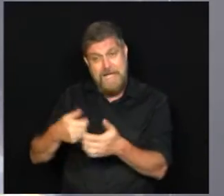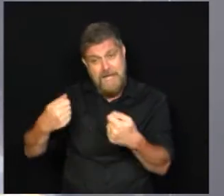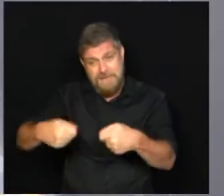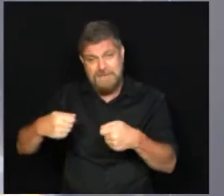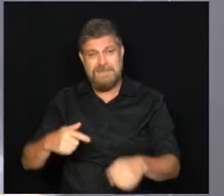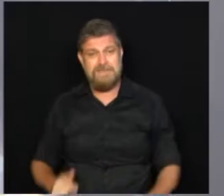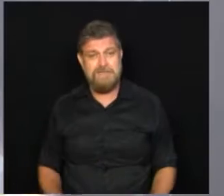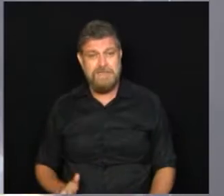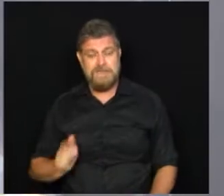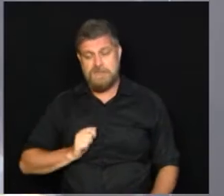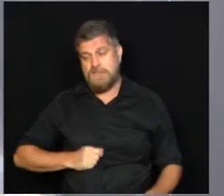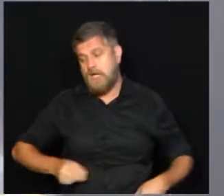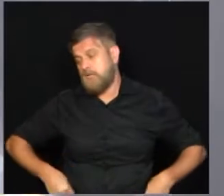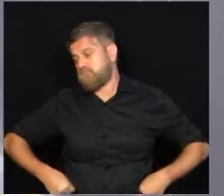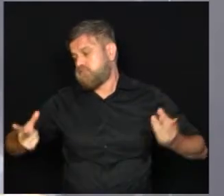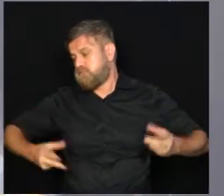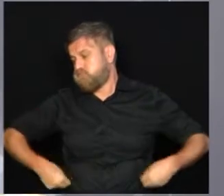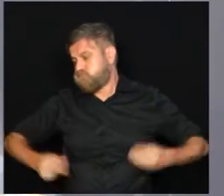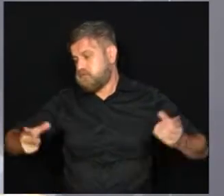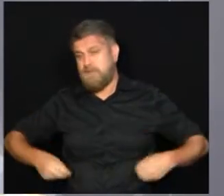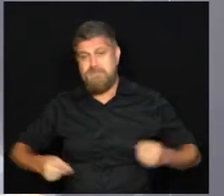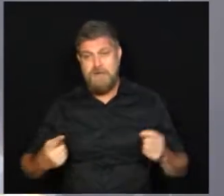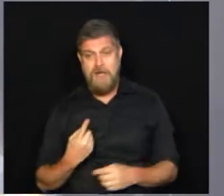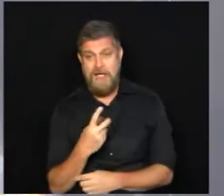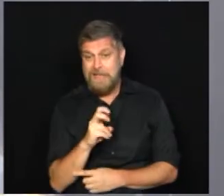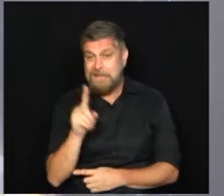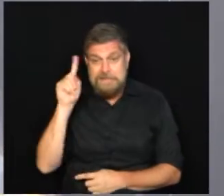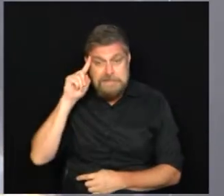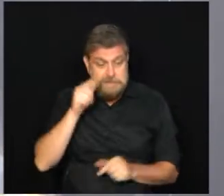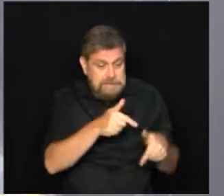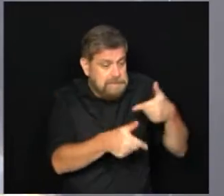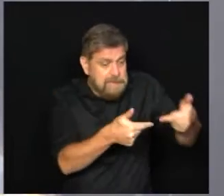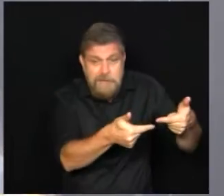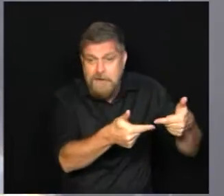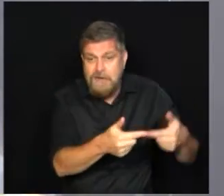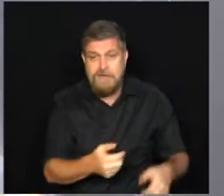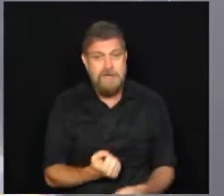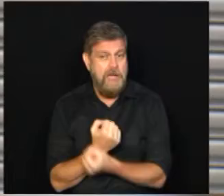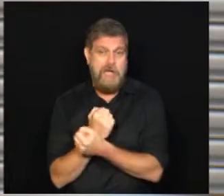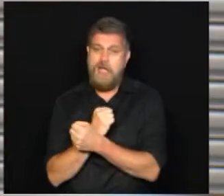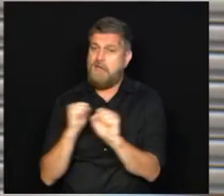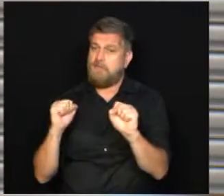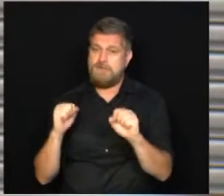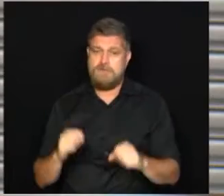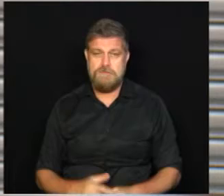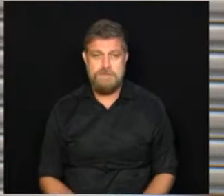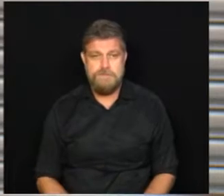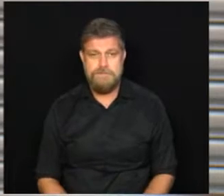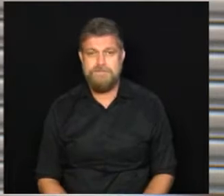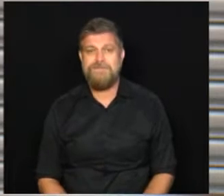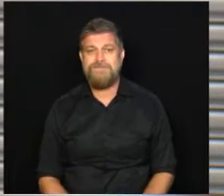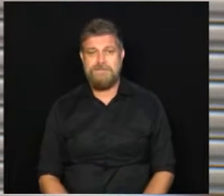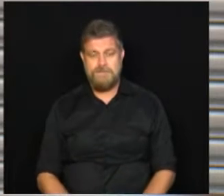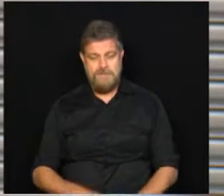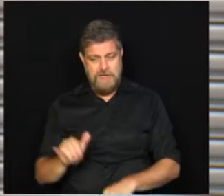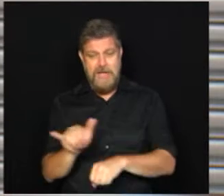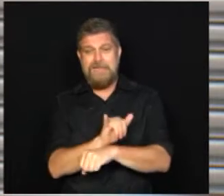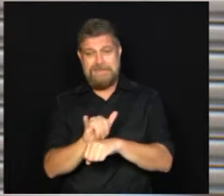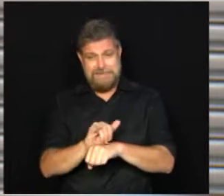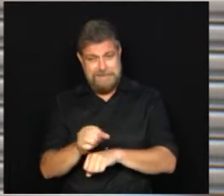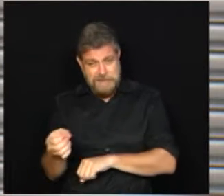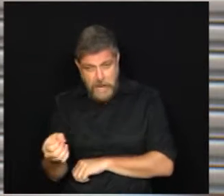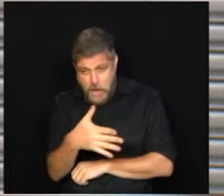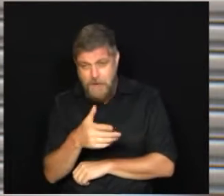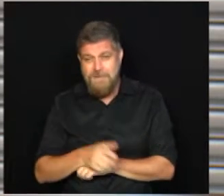é como se a gente tivesse todas as despesas com 15 dias de trabalho é praticamente impossível a nova medida foi anunciada